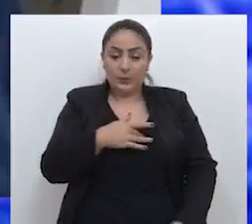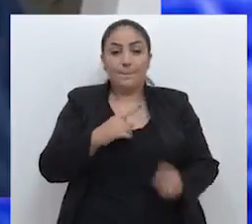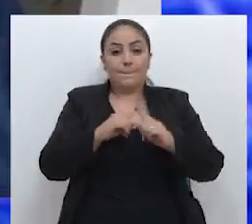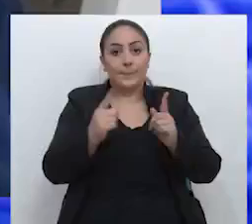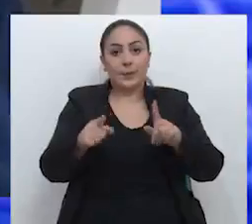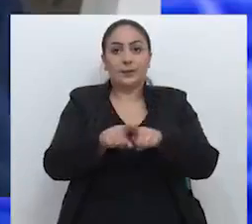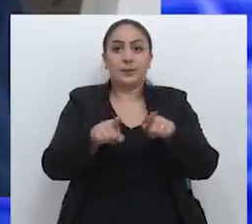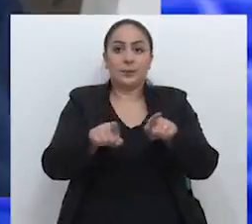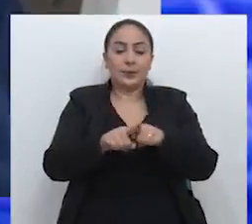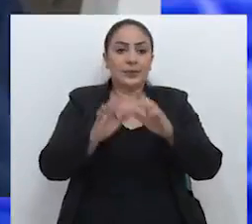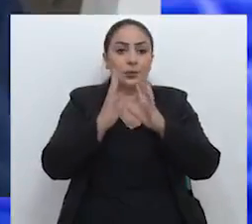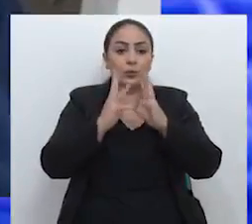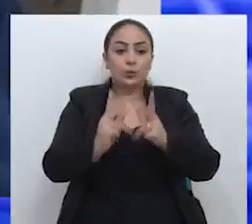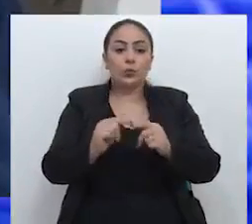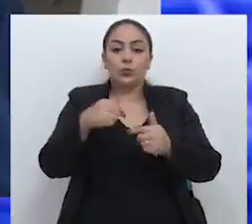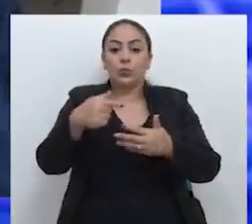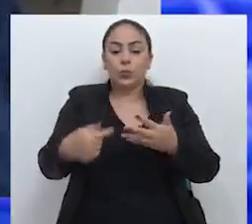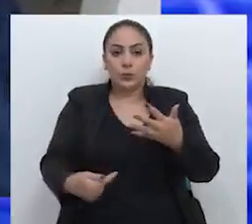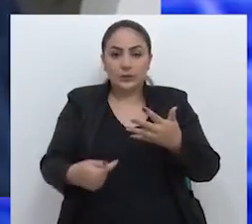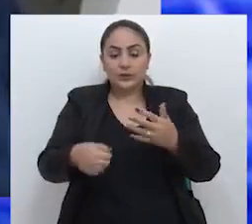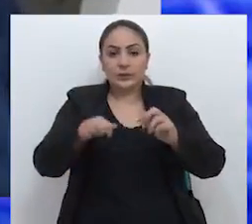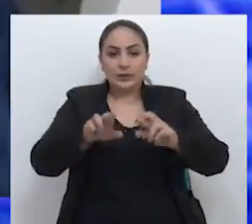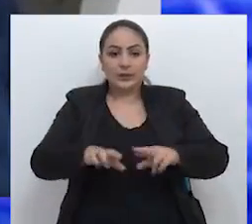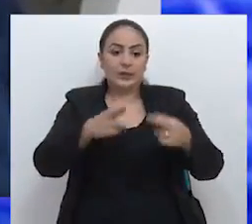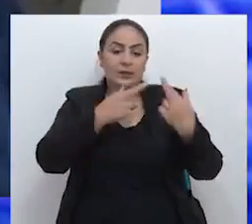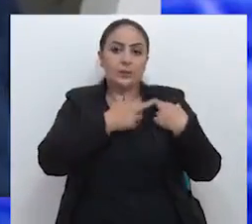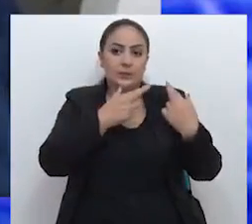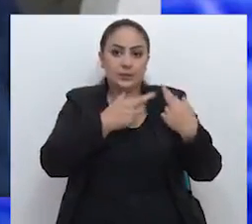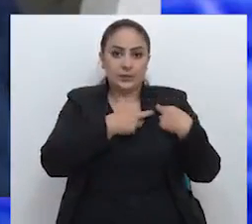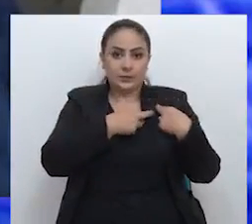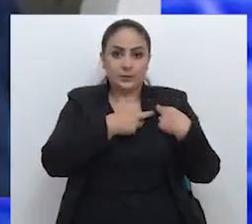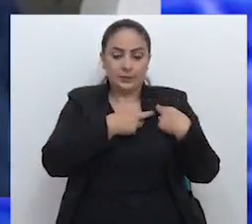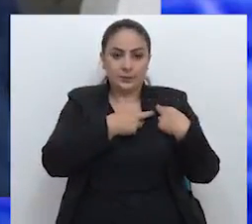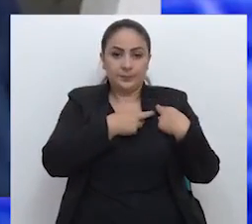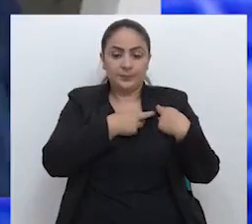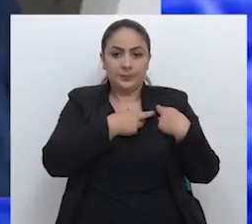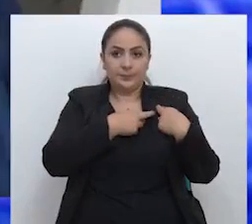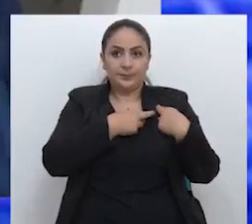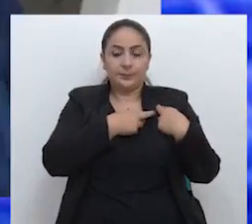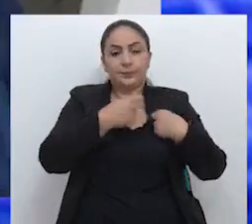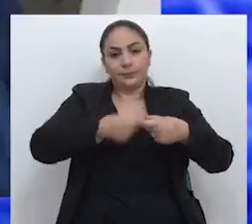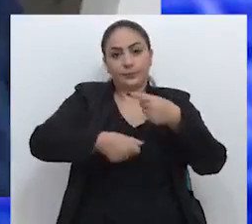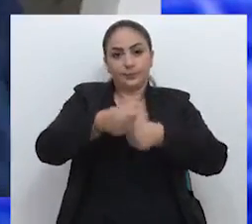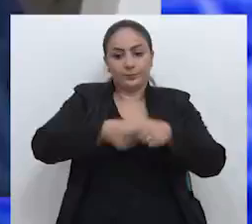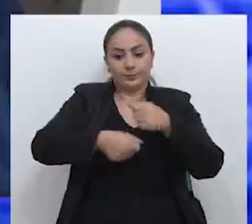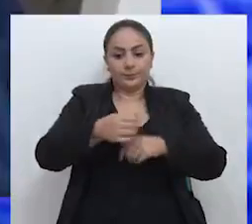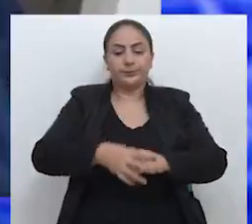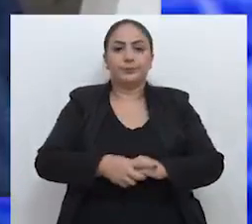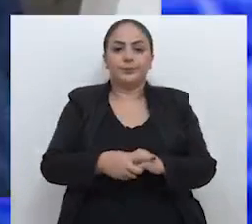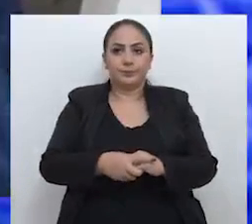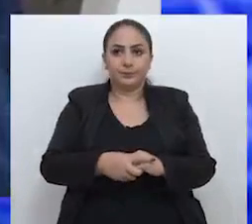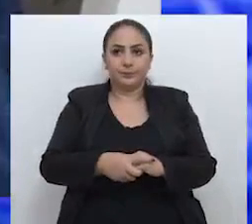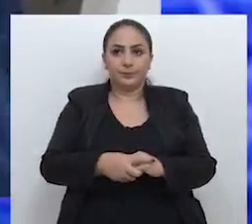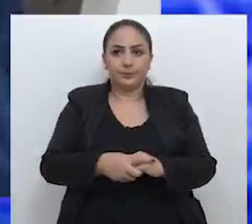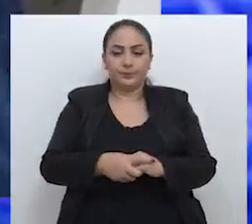saúde, mas também todos os outros setores responsáveis aí pela cadeia econômica.